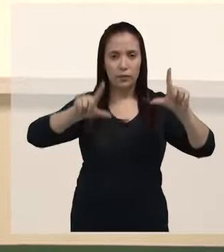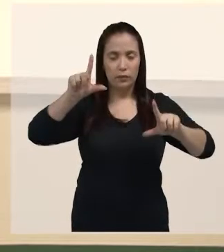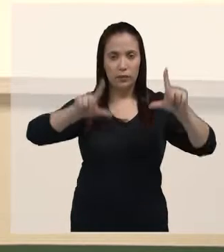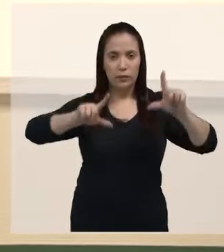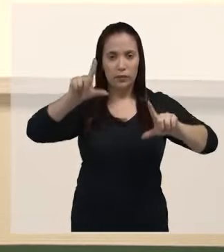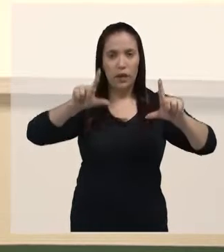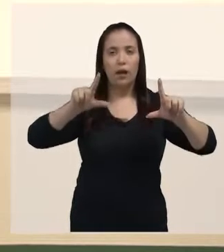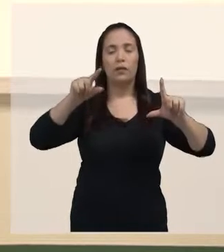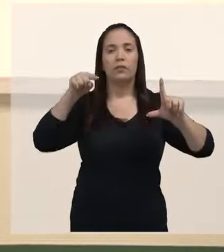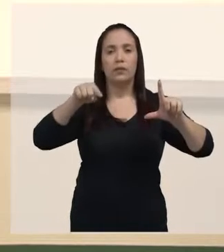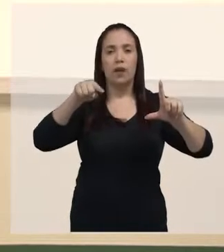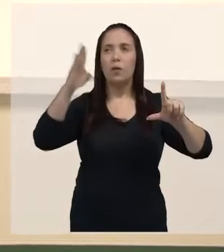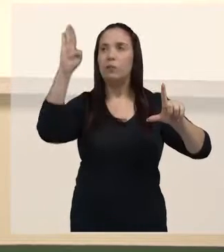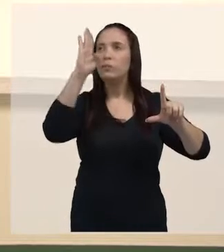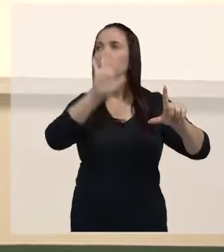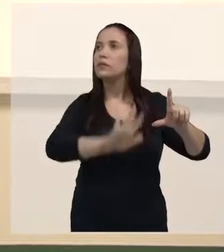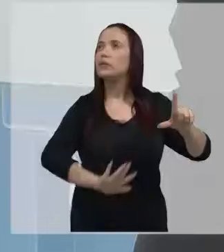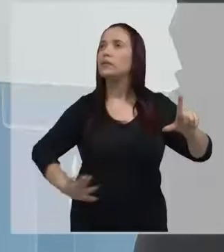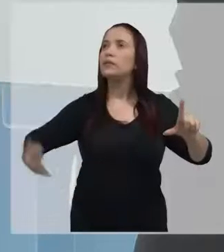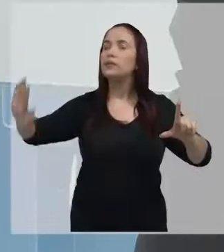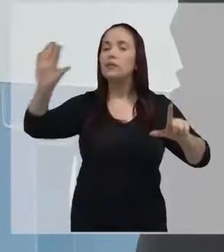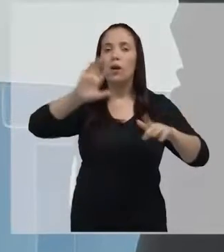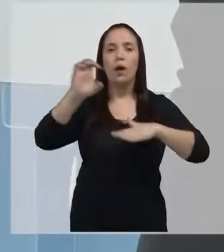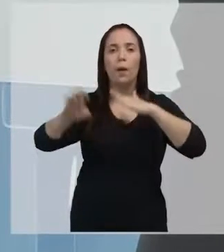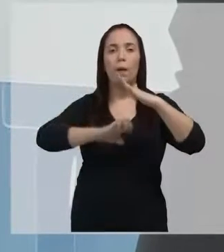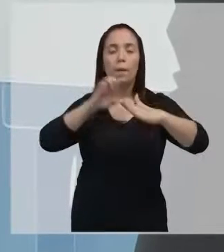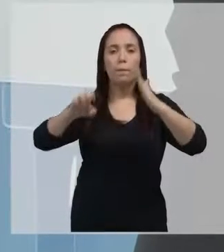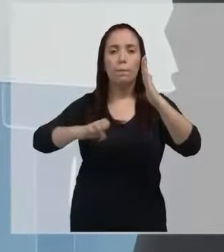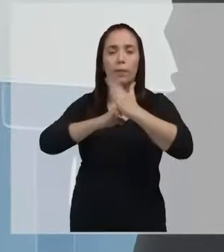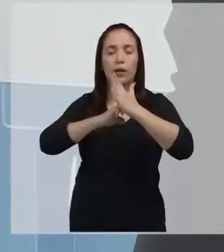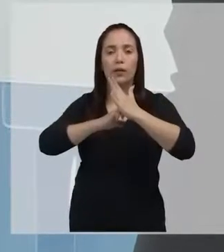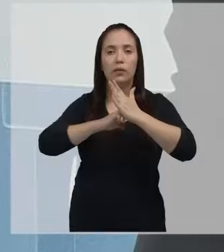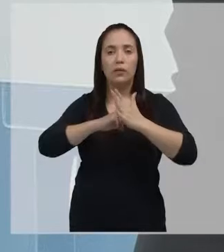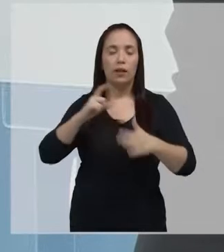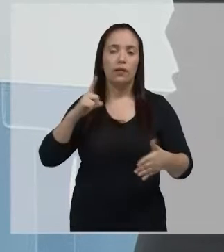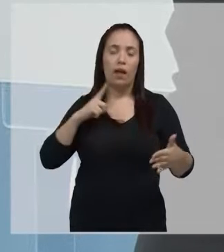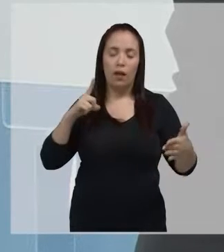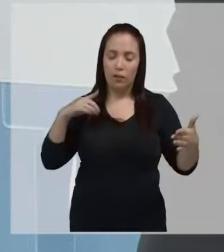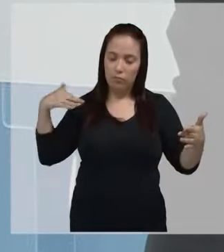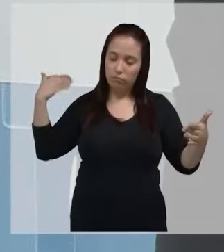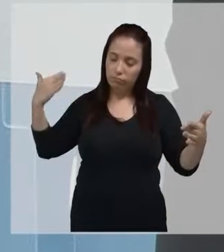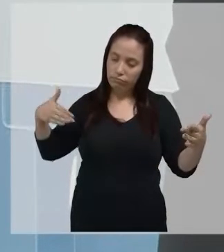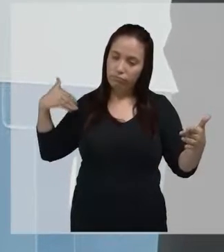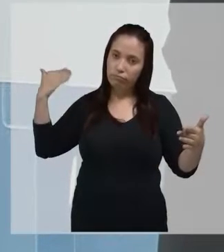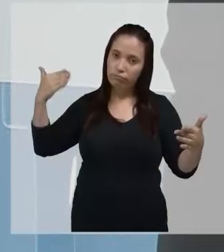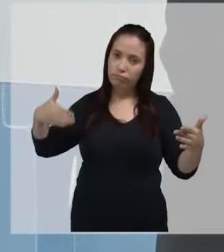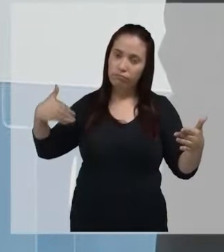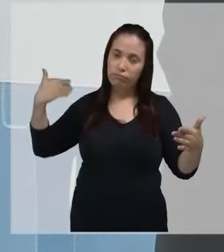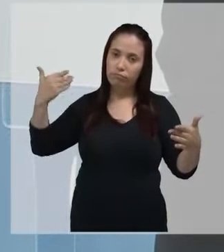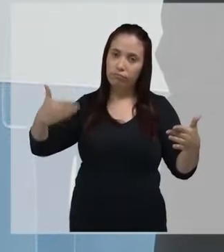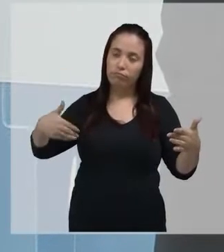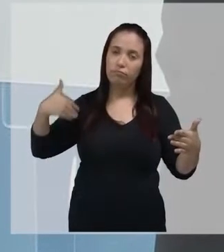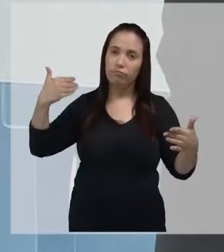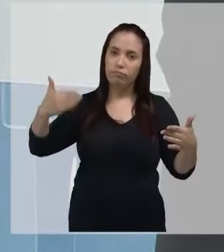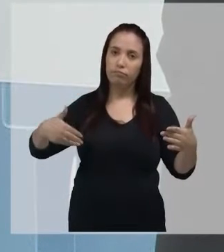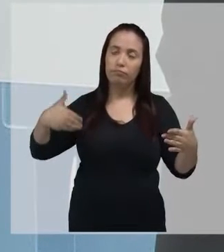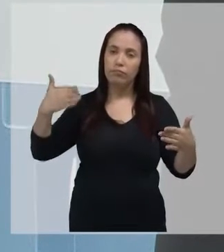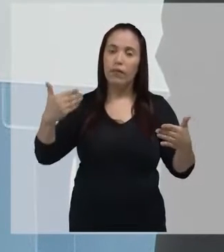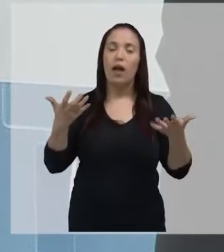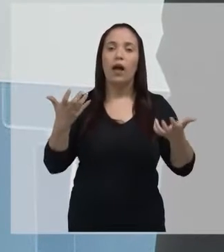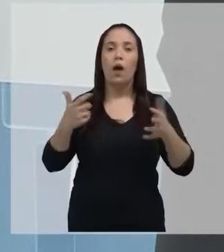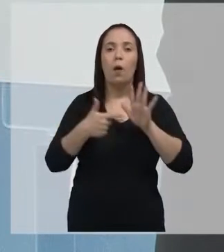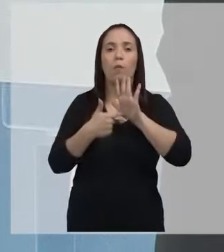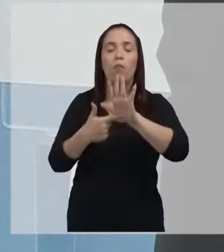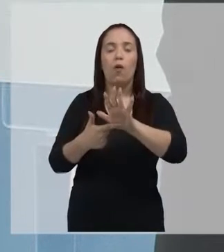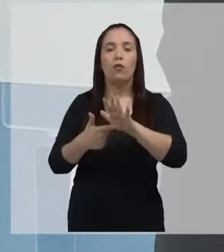mídia nacional, as grandes corporações. elas passaram nos últimos anos a focar esses senhores como se eles fossem,